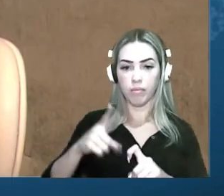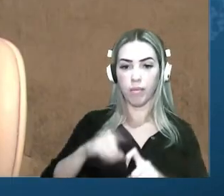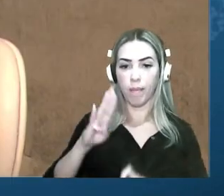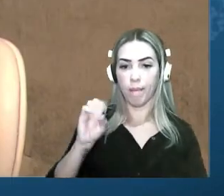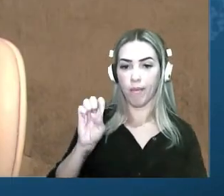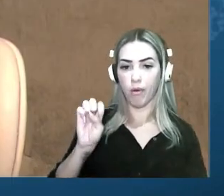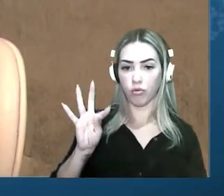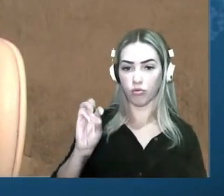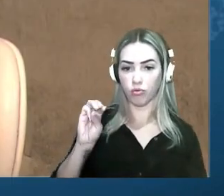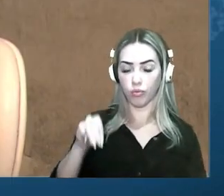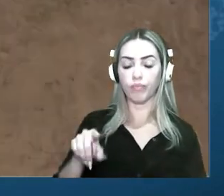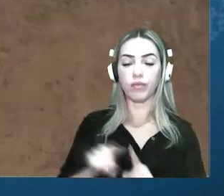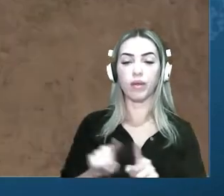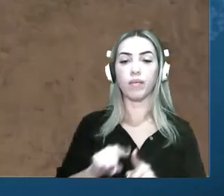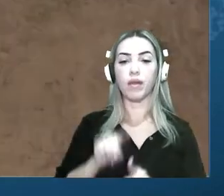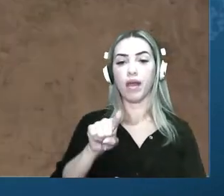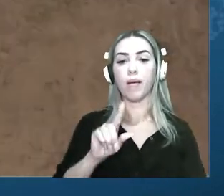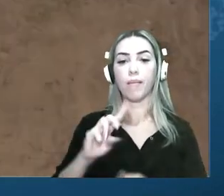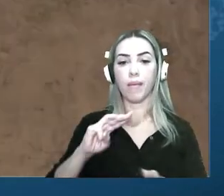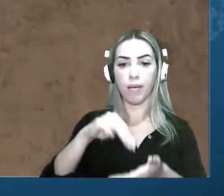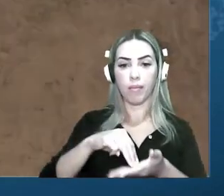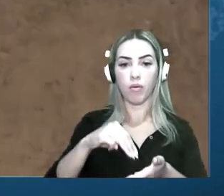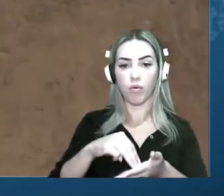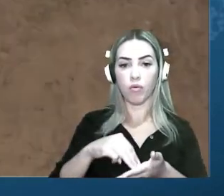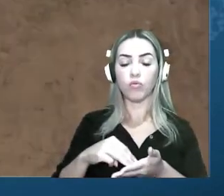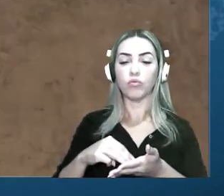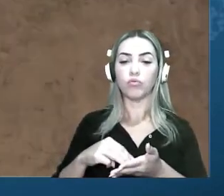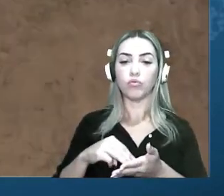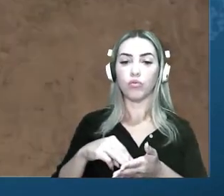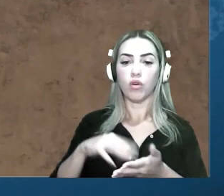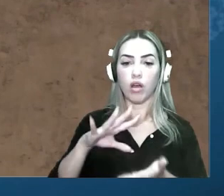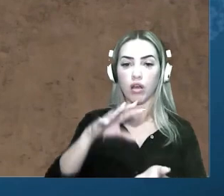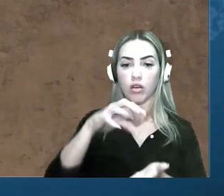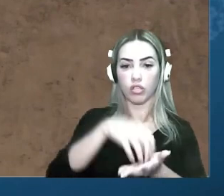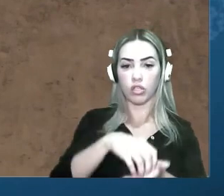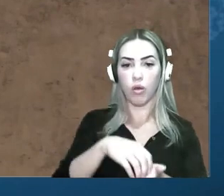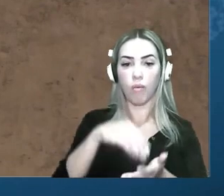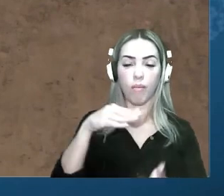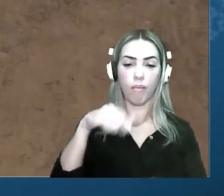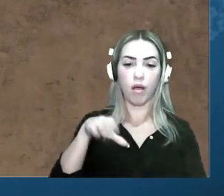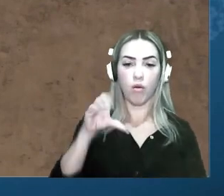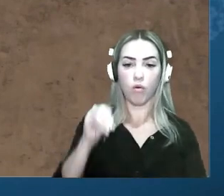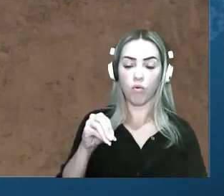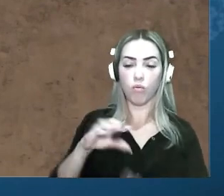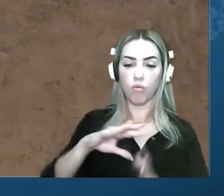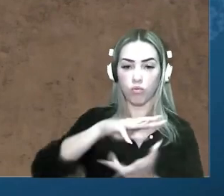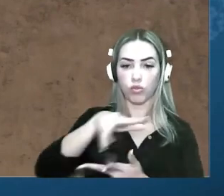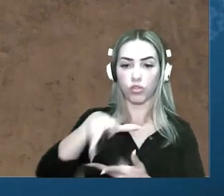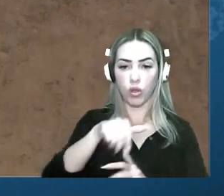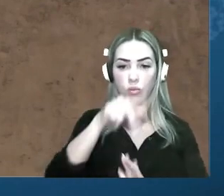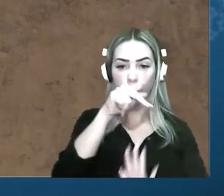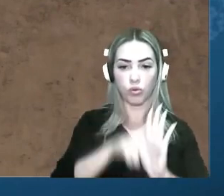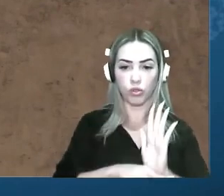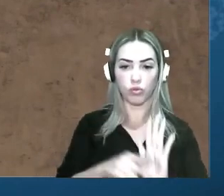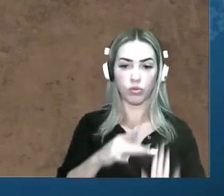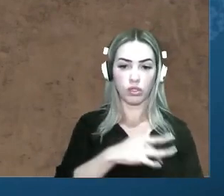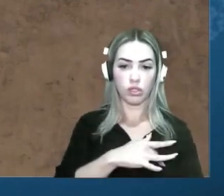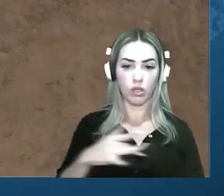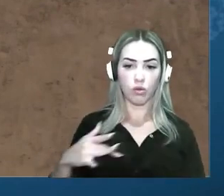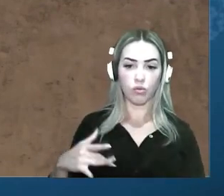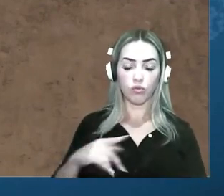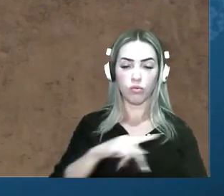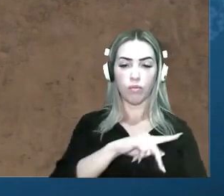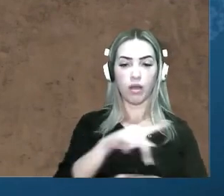membro do Regional Advisory Committee do Banco Mundial para Projetos de Saúde na África